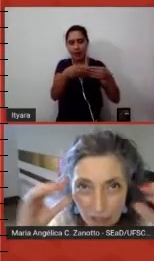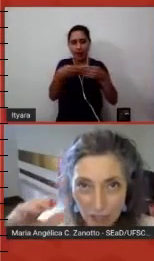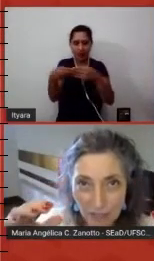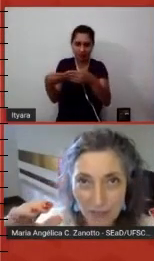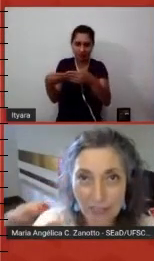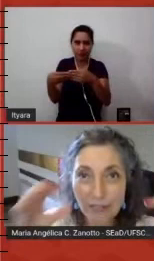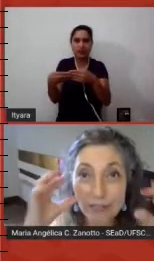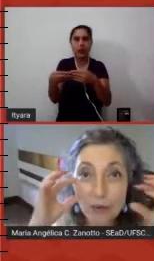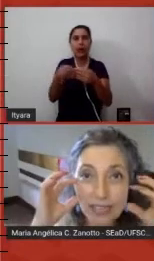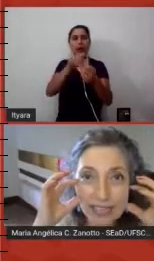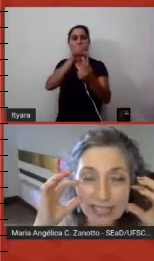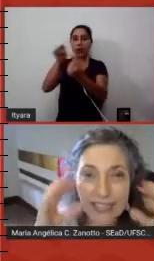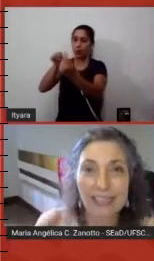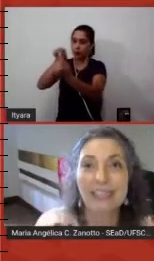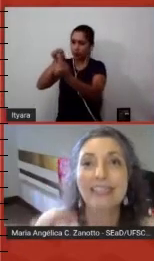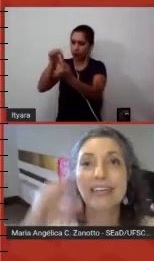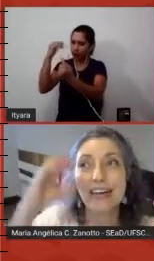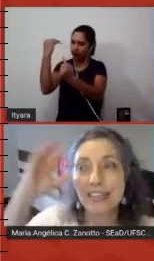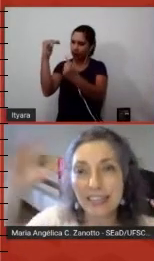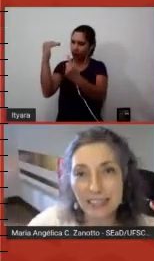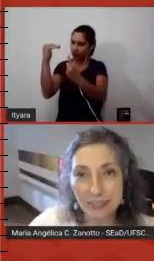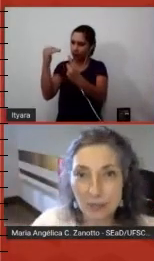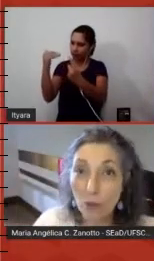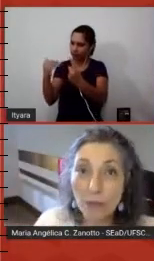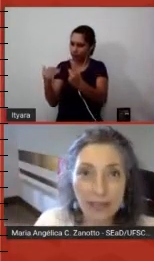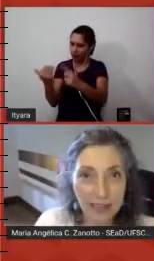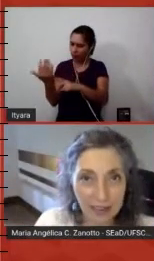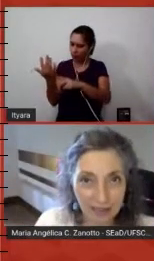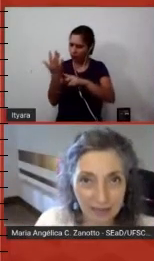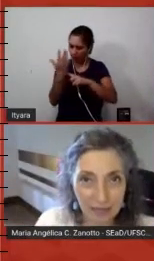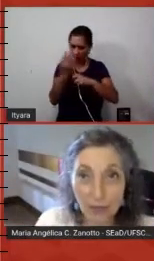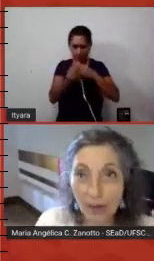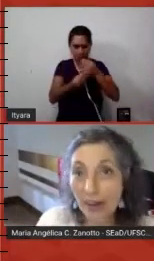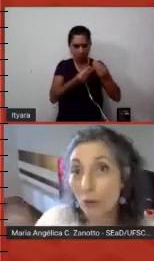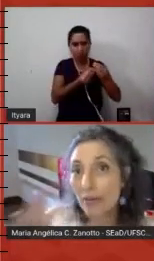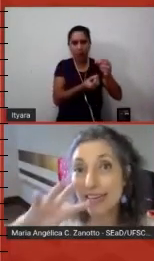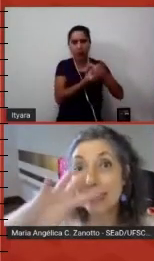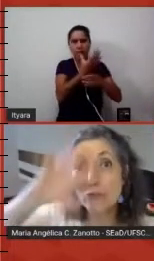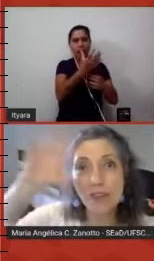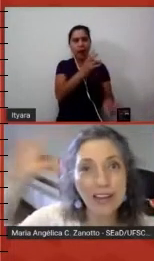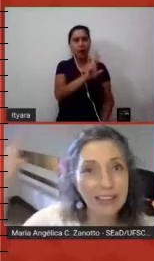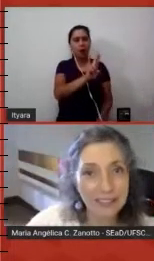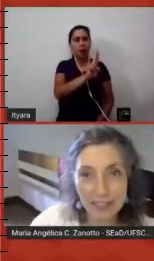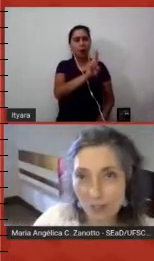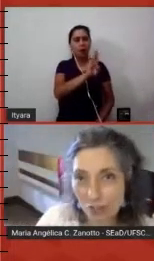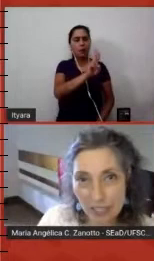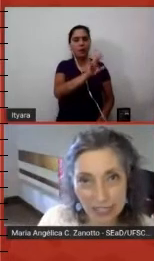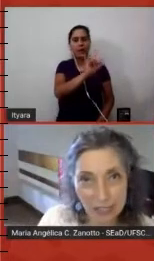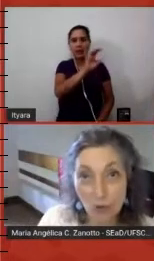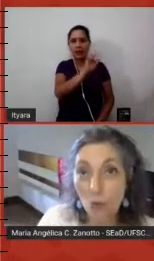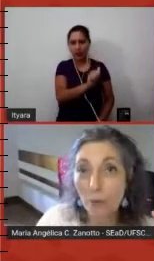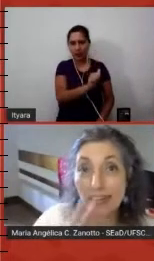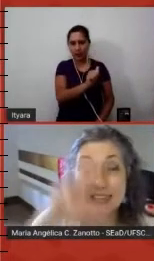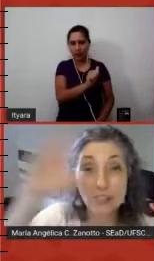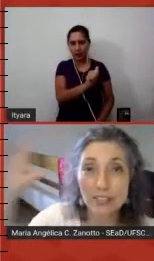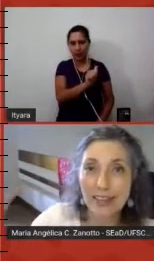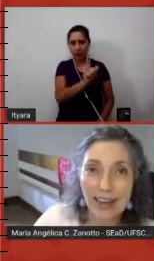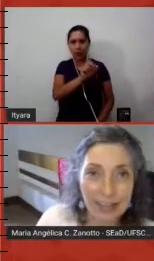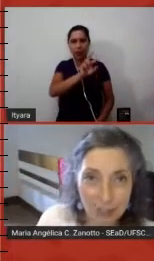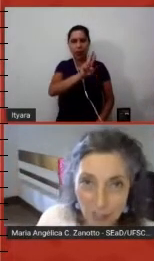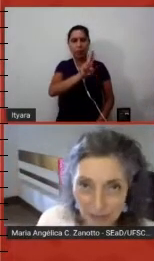esses objetivos que vão orientar a criação da rubrica. A rubrica não vai existir, gente, como